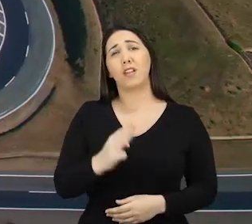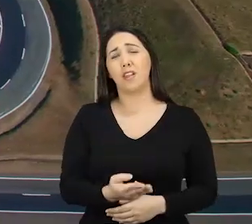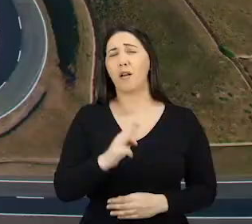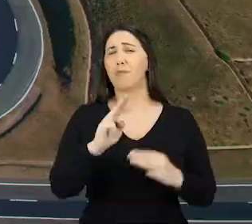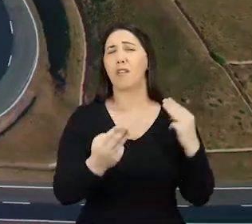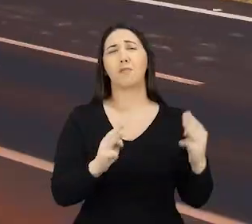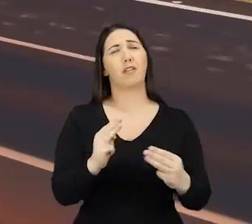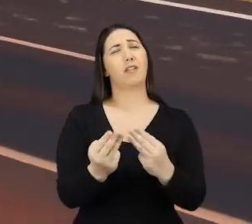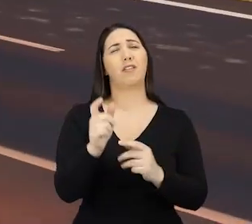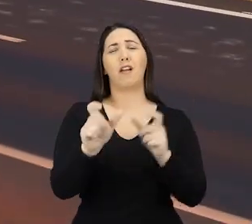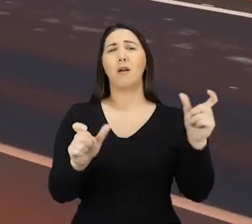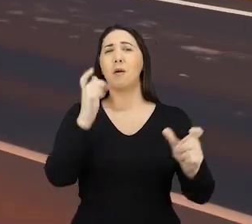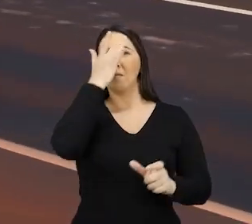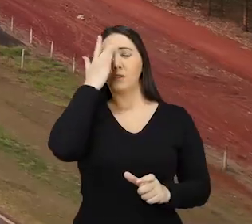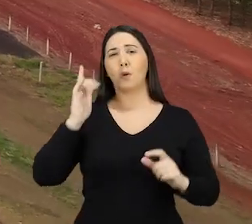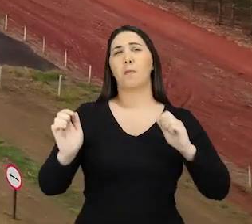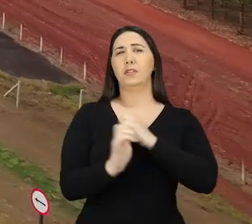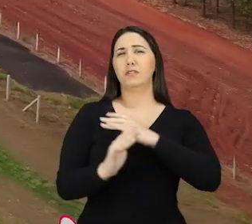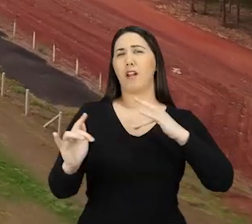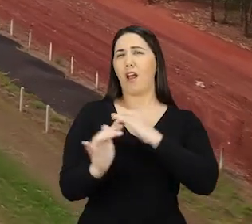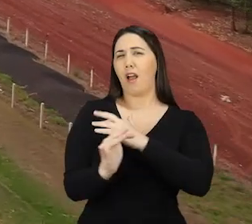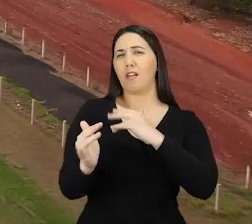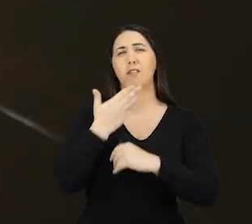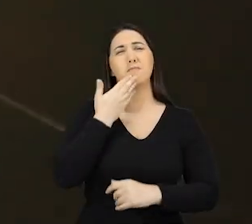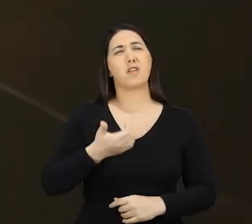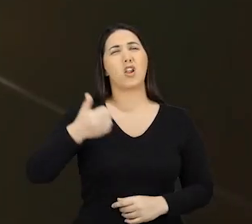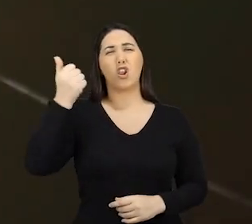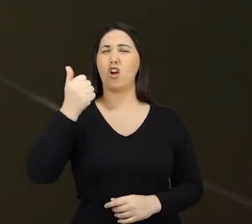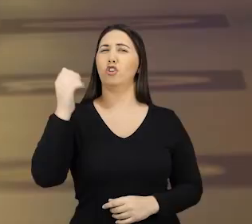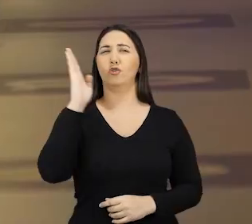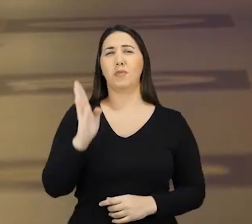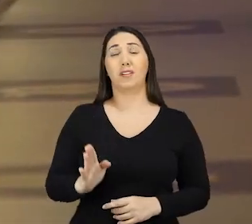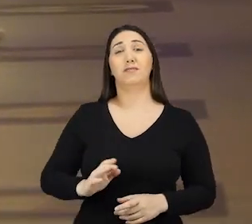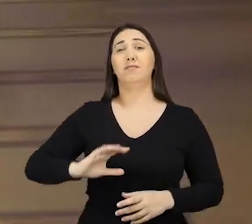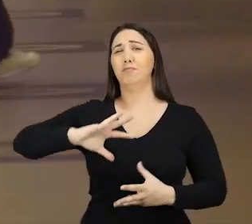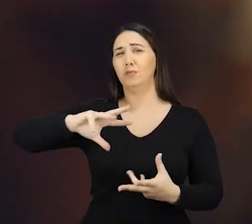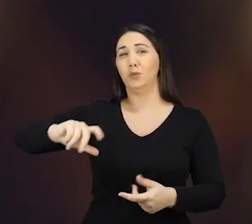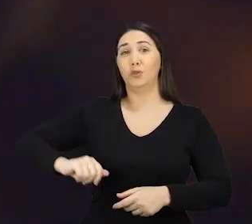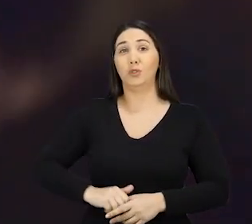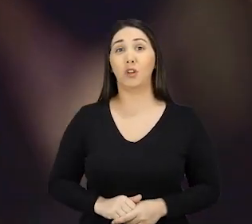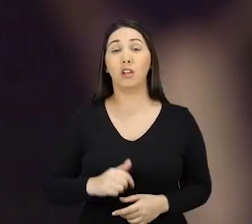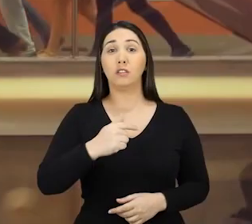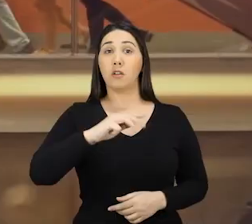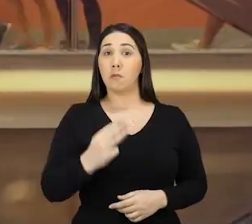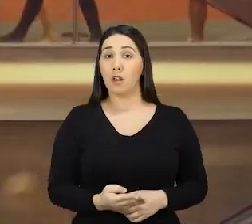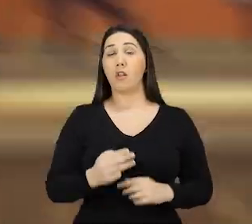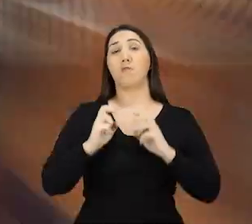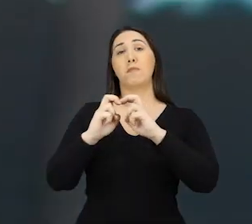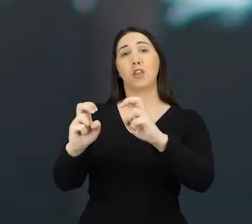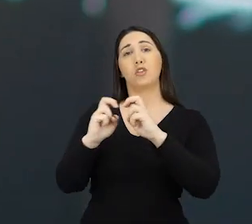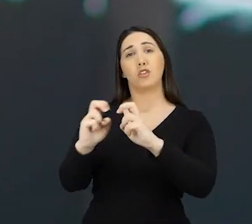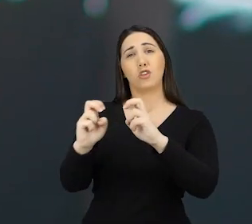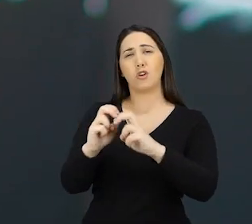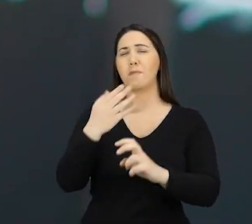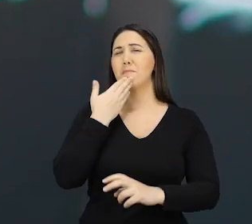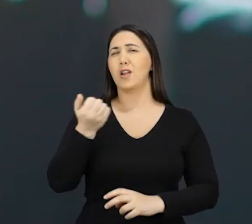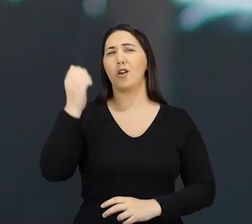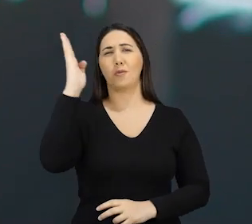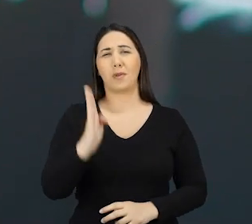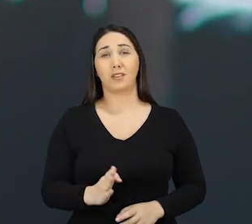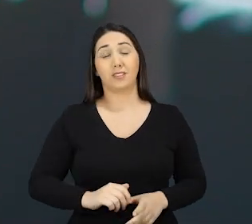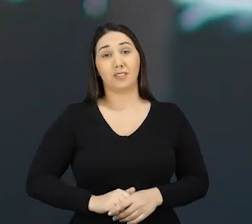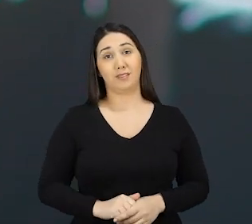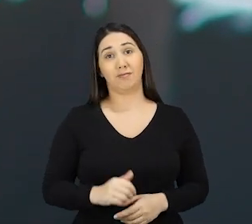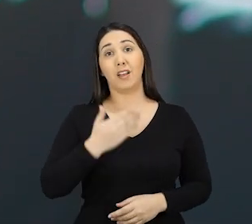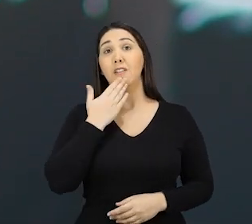passam pelas melhores estradas do mundo todos os dias e para os 7 milhões de passageiros do melhor metrô do Brasil. Eu quero pedir o seu voto para